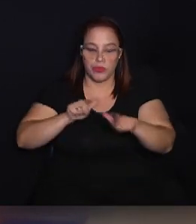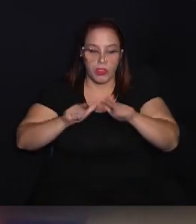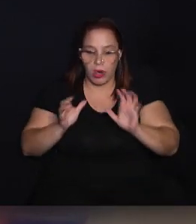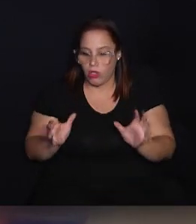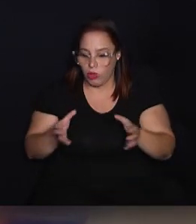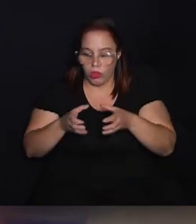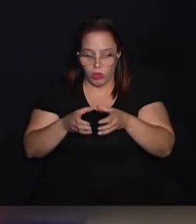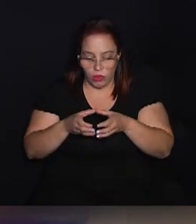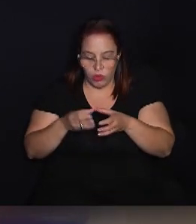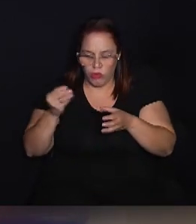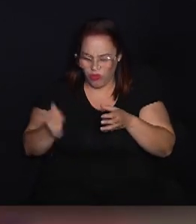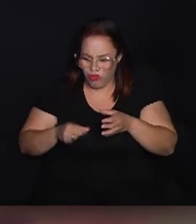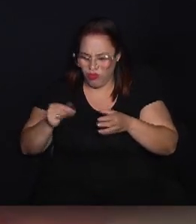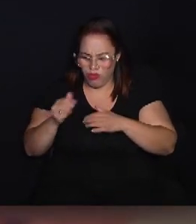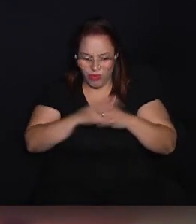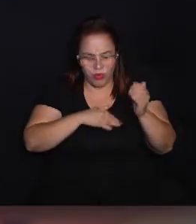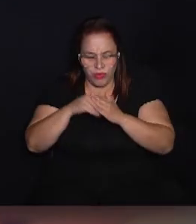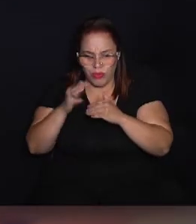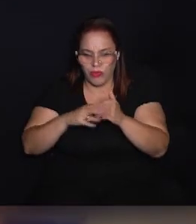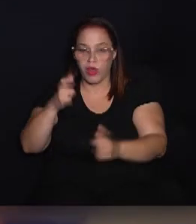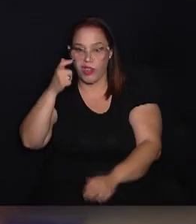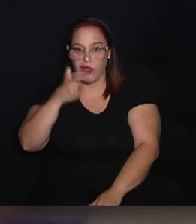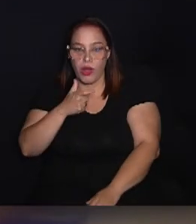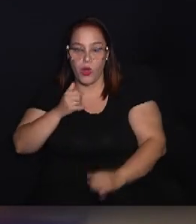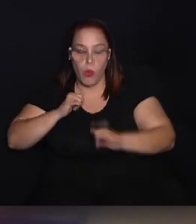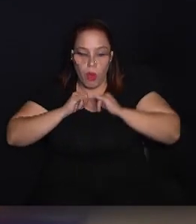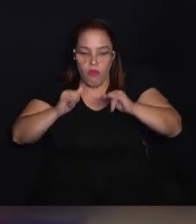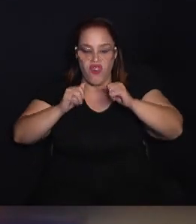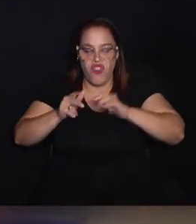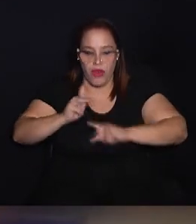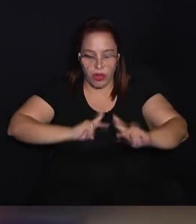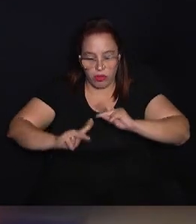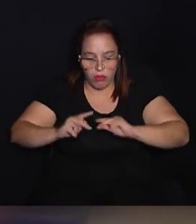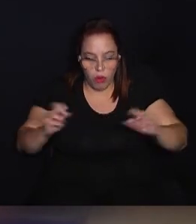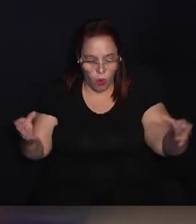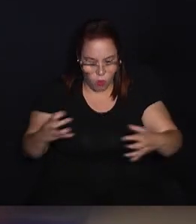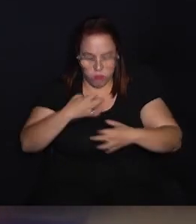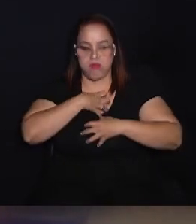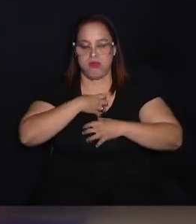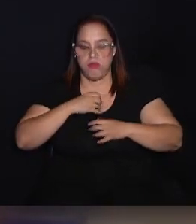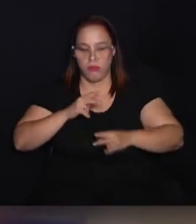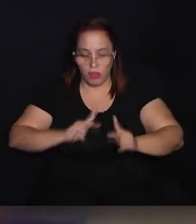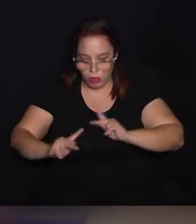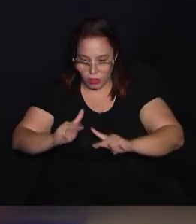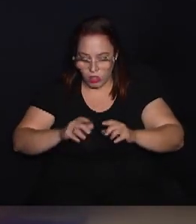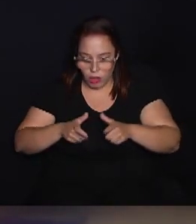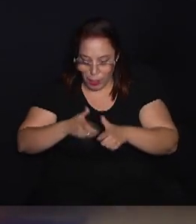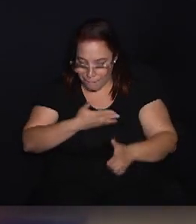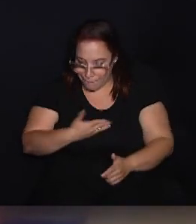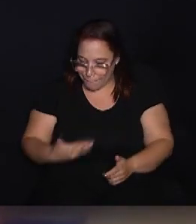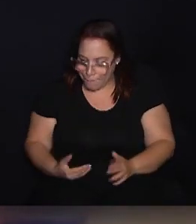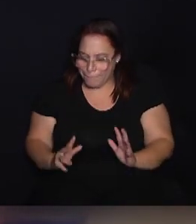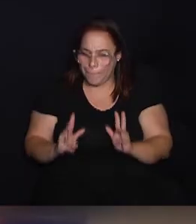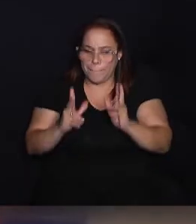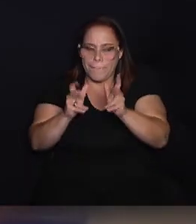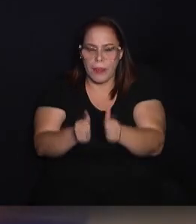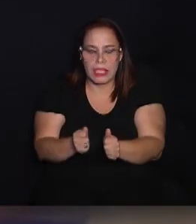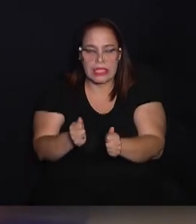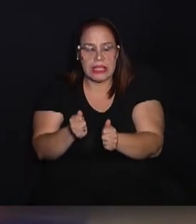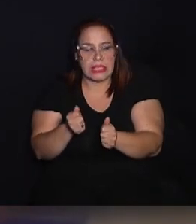14.356 votos. A mais bem votada pelo 2º ano consecutivo. E ela conversou comigo e abordou primeiro